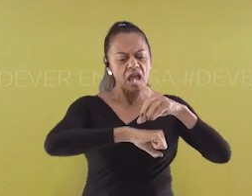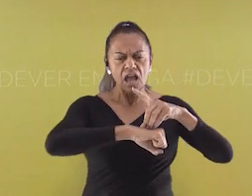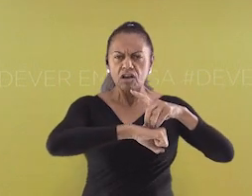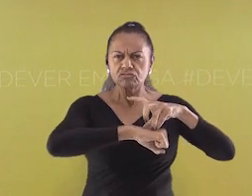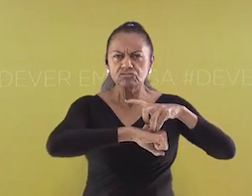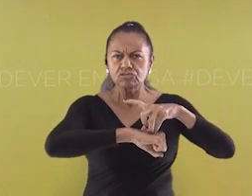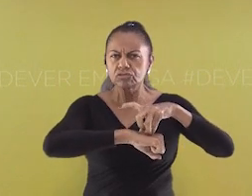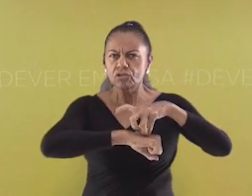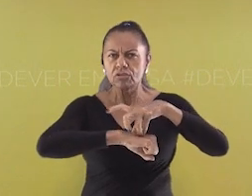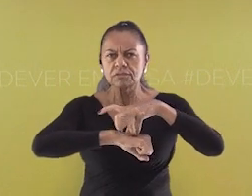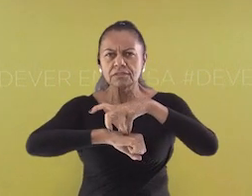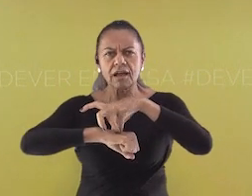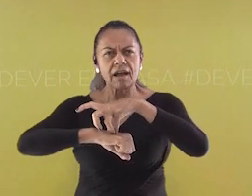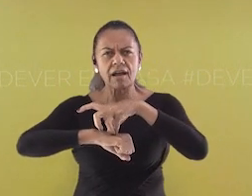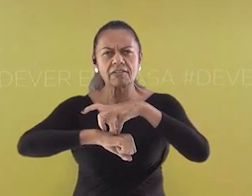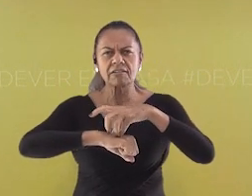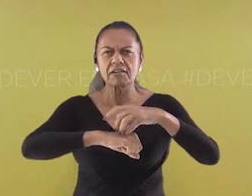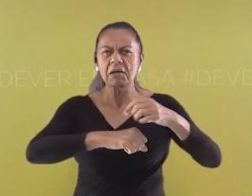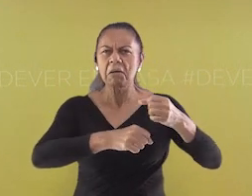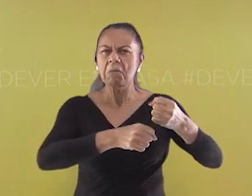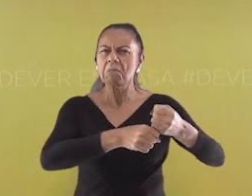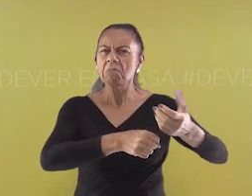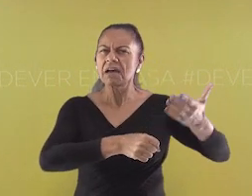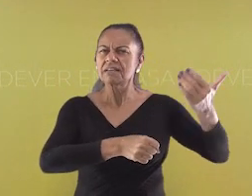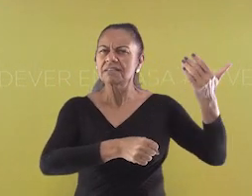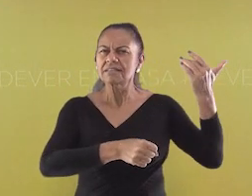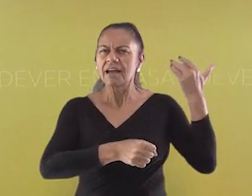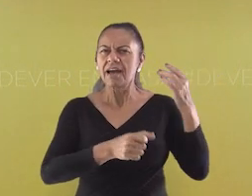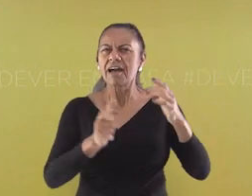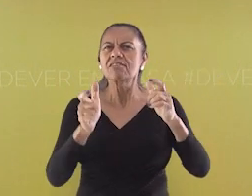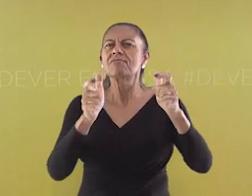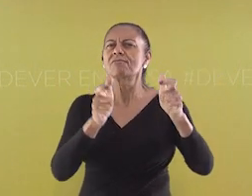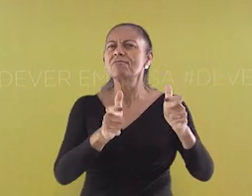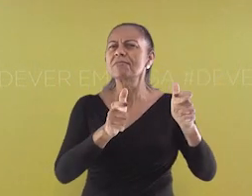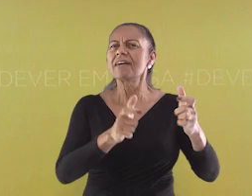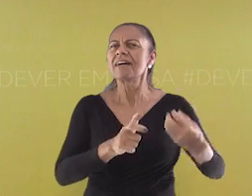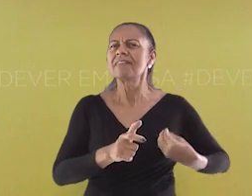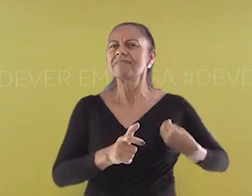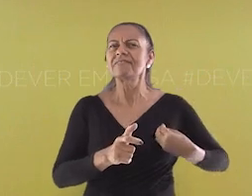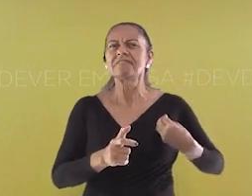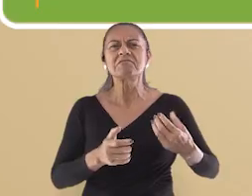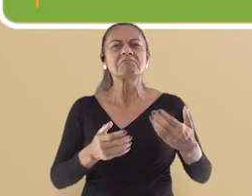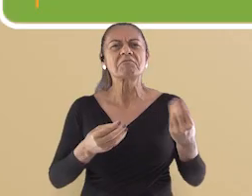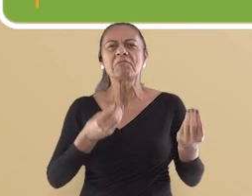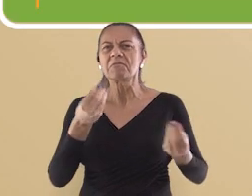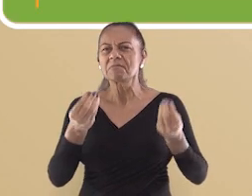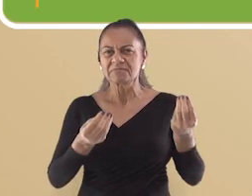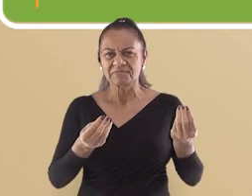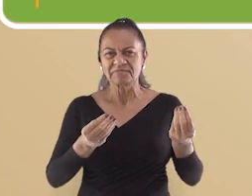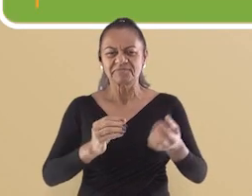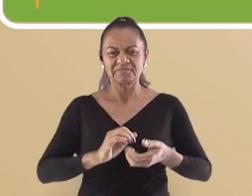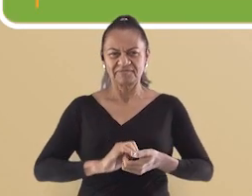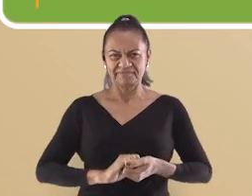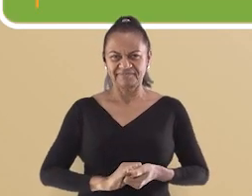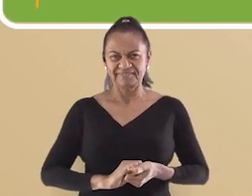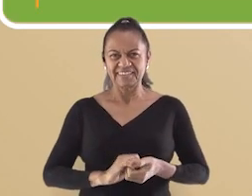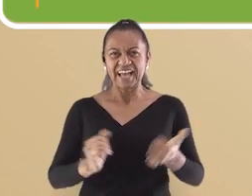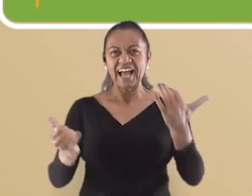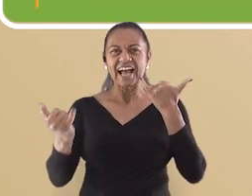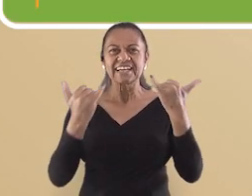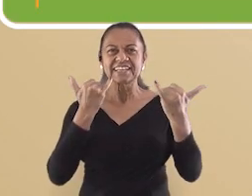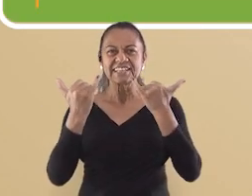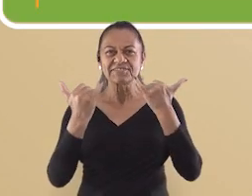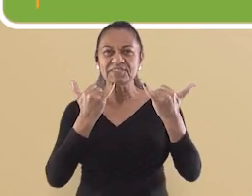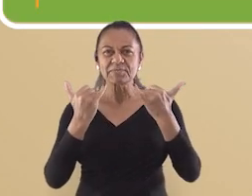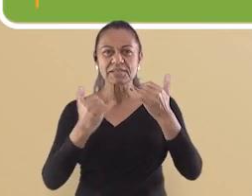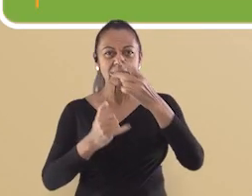final da aula, nós vamos aprender a fazer uma réplica de registro fóssil. E agora, para os professores que